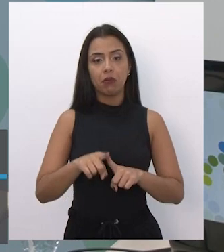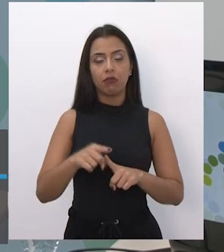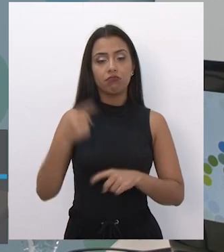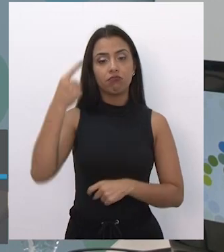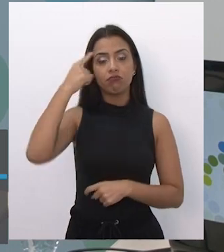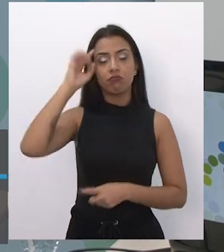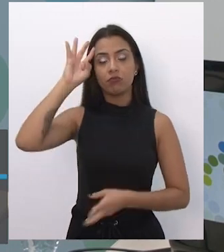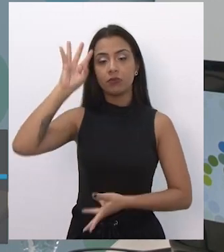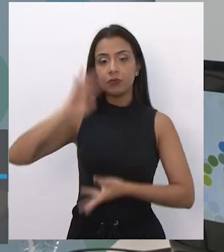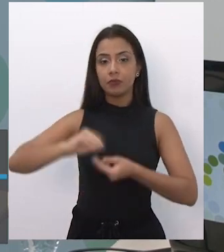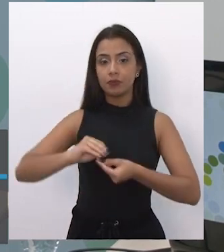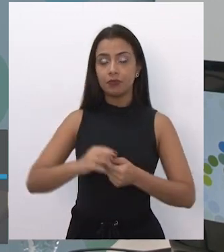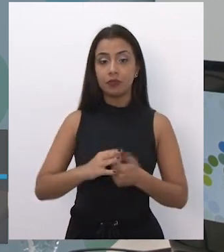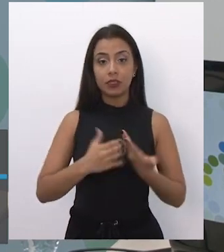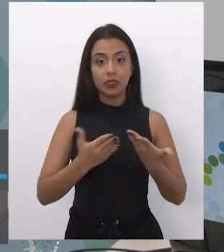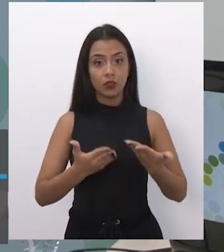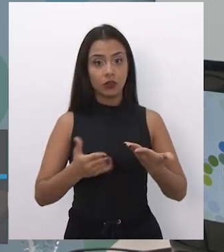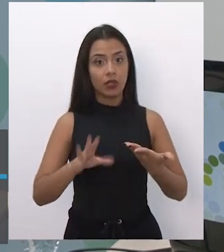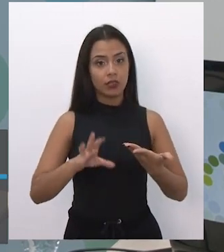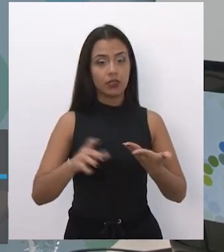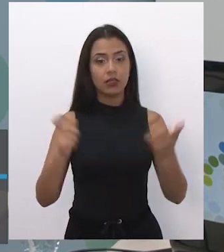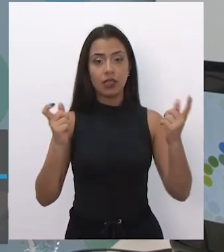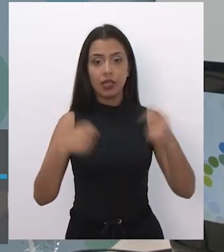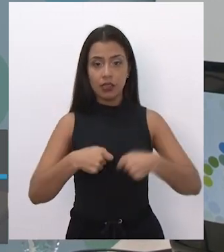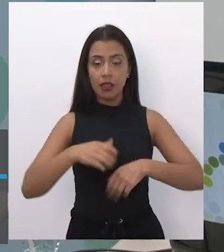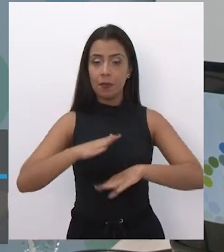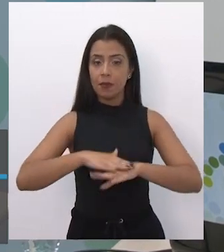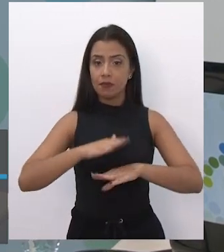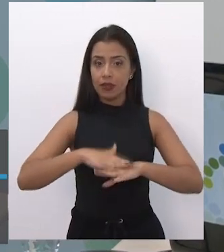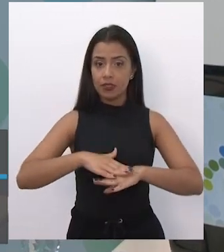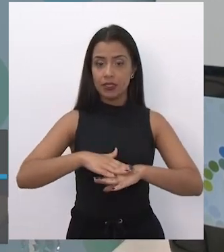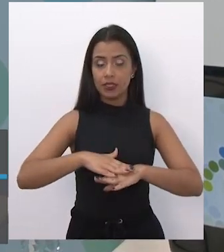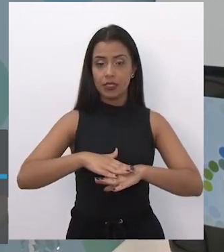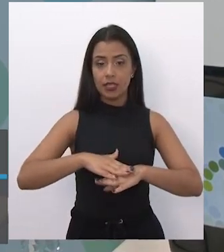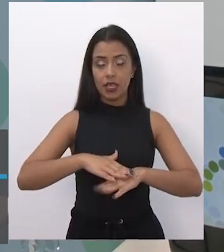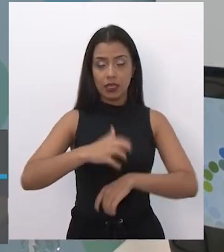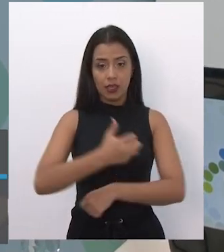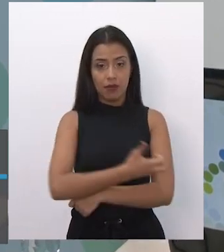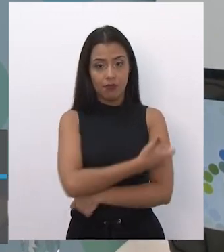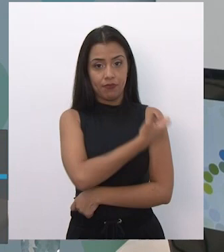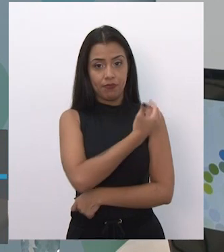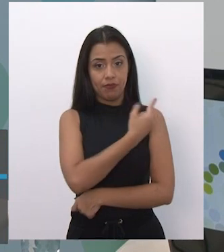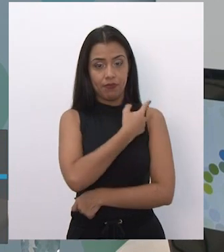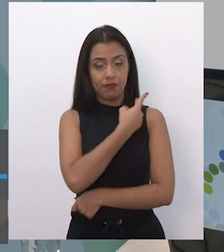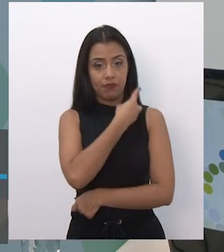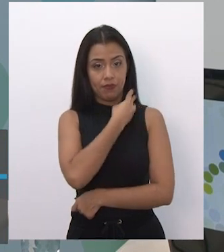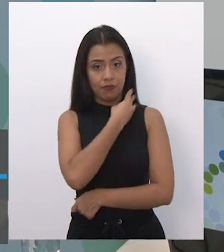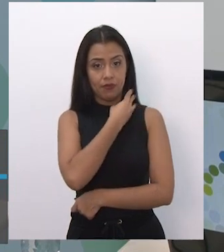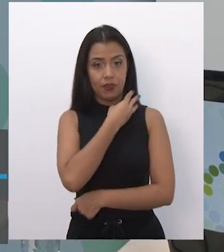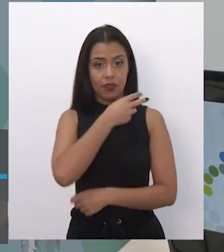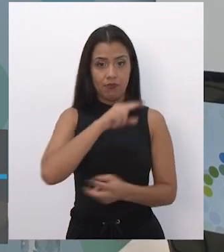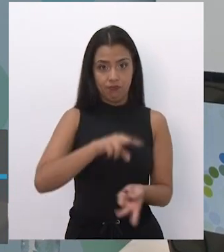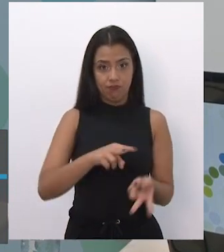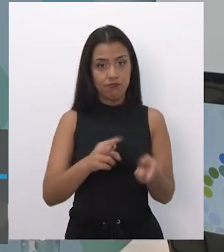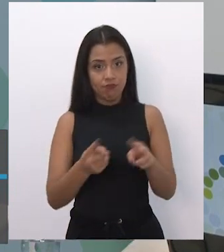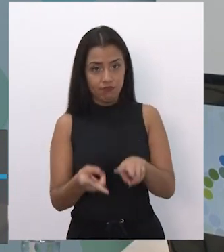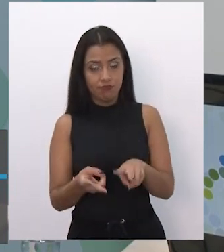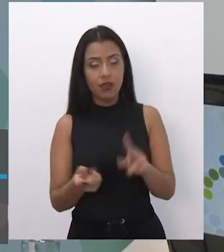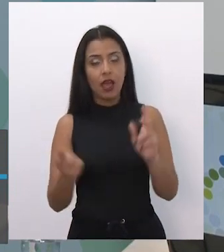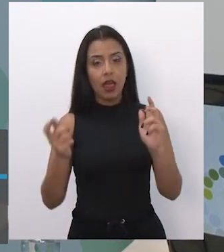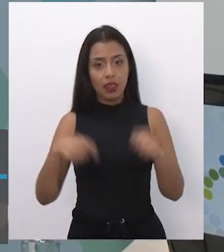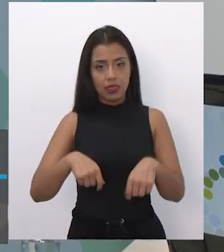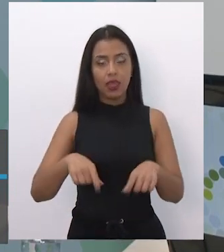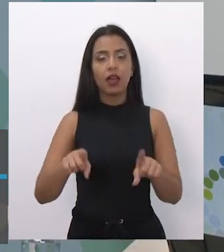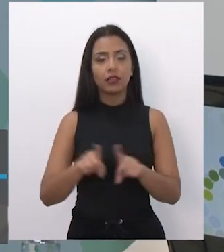Tá? Então, assim como ocorre a transição dos anos iniciais para os anos finais, também ocorre uma transição dos